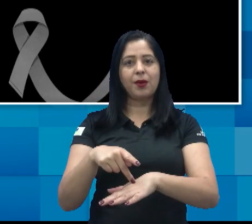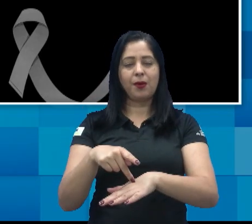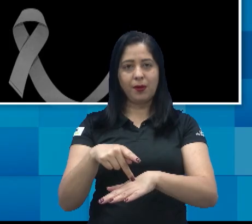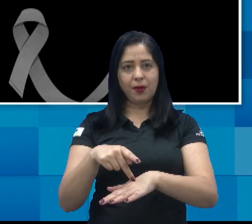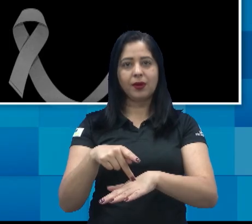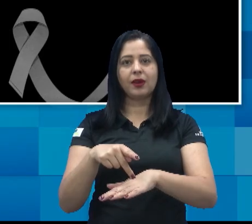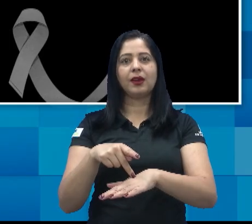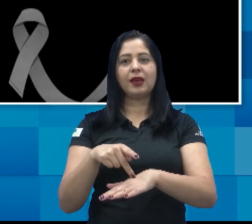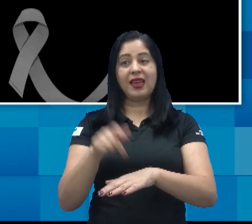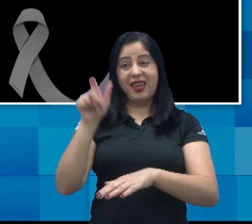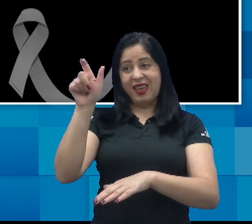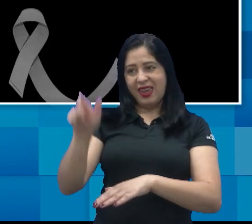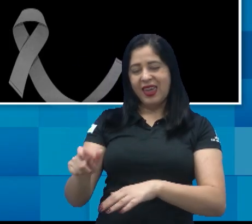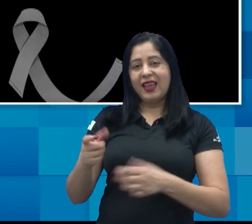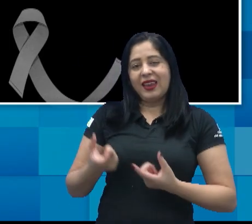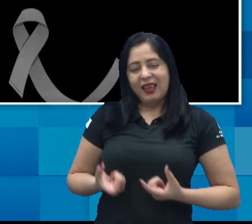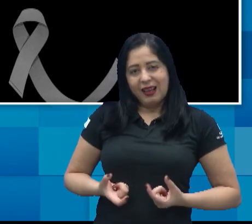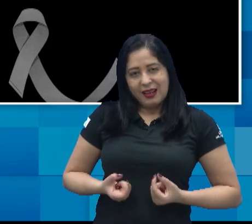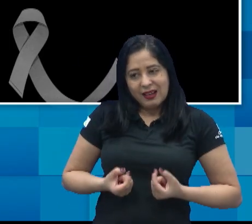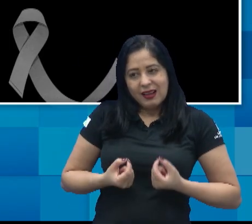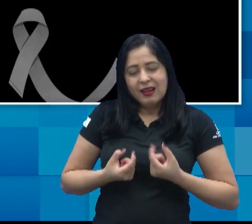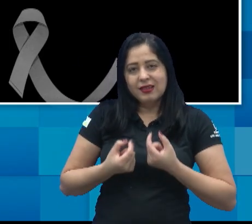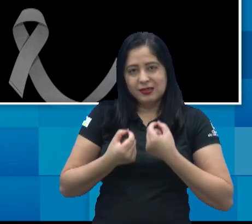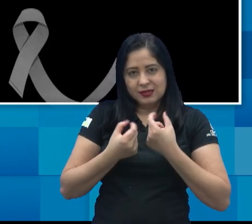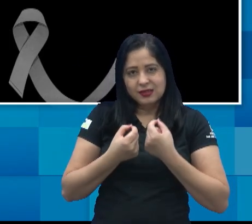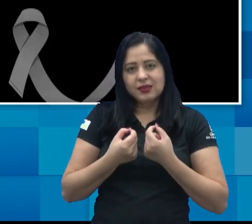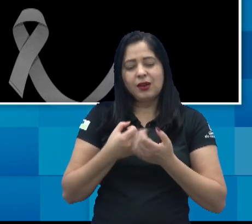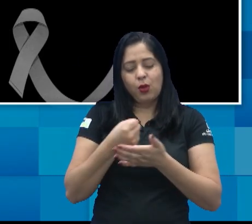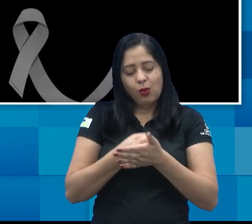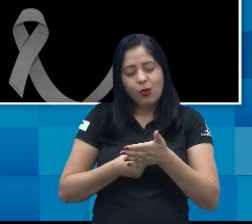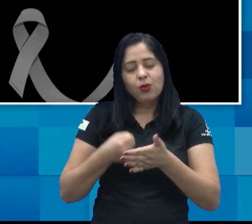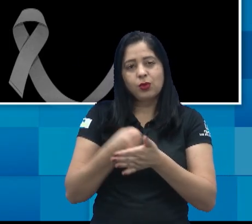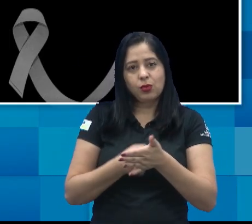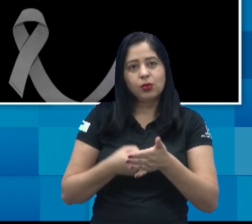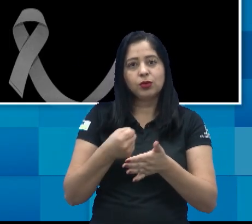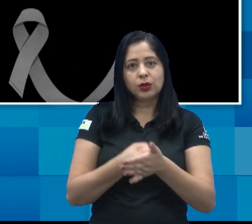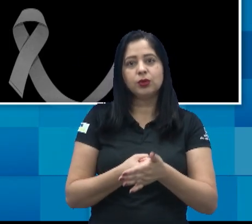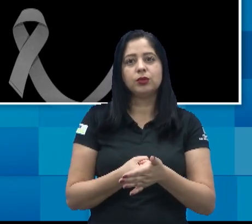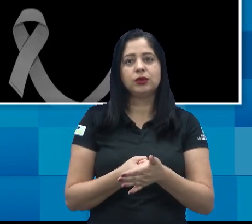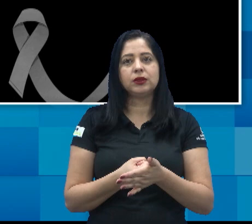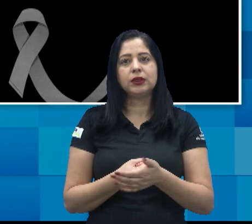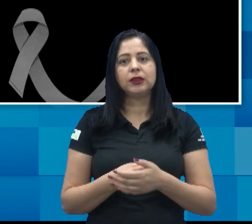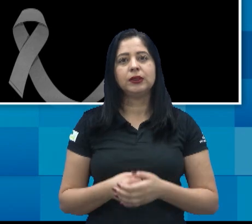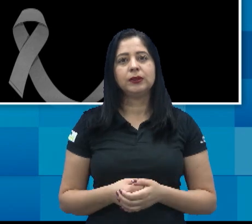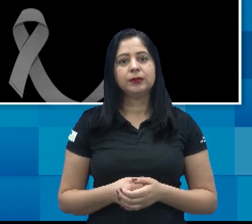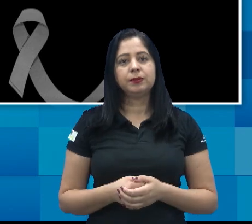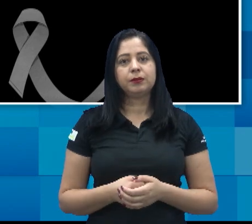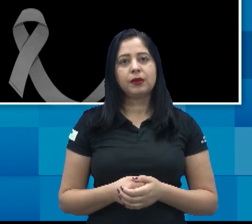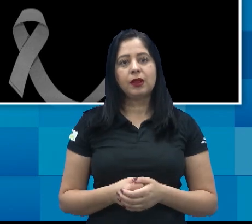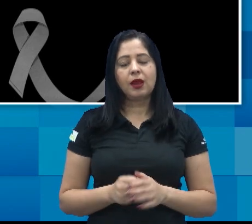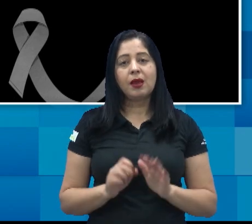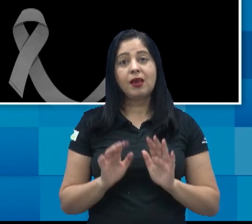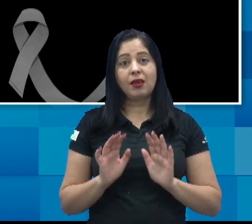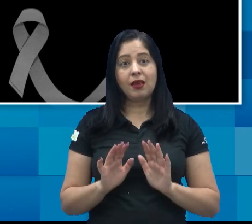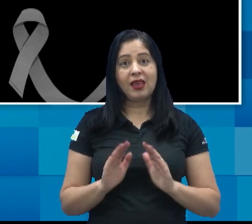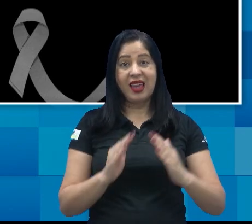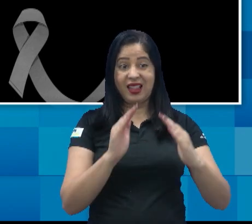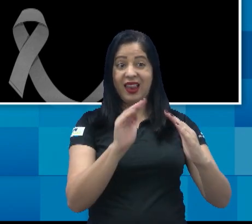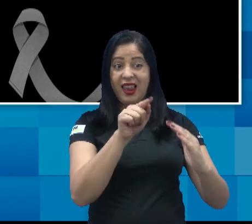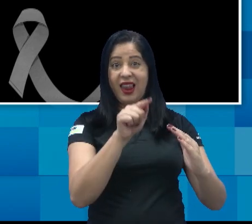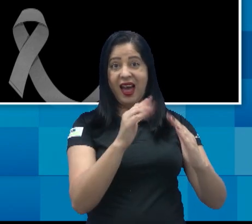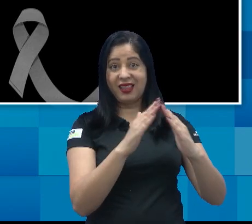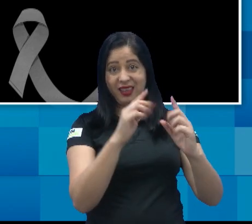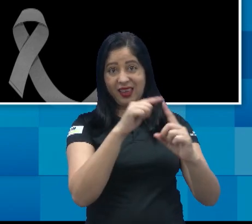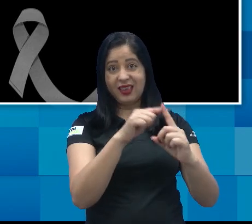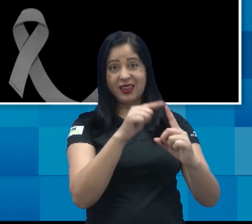um câncer, tratado aqui na nossa cidade, né, e causou uma comoção muito grande na Igreja da Sagrada Família,